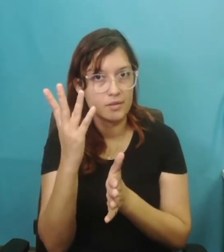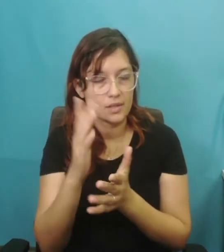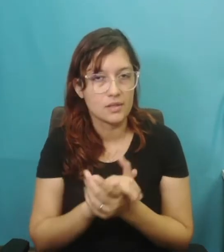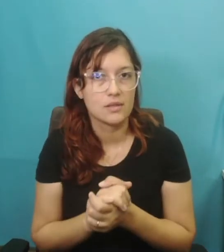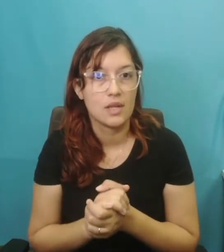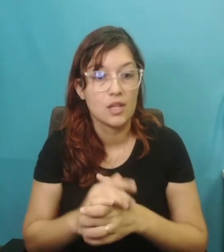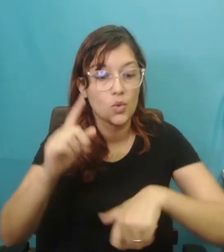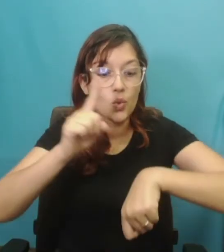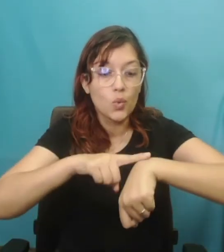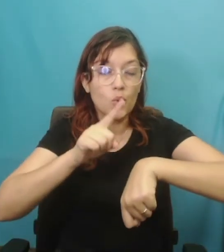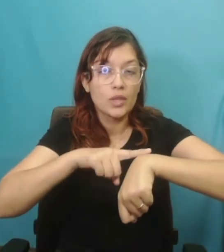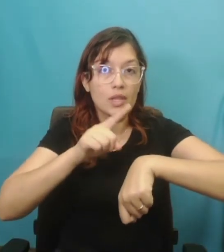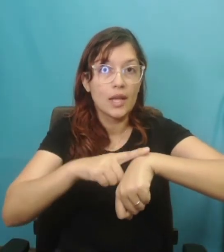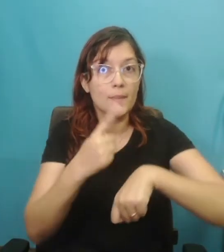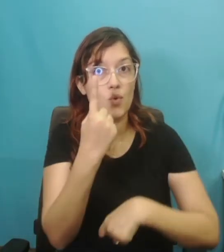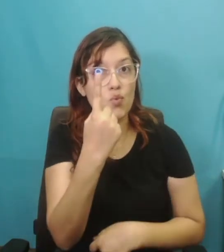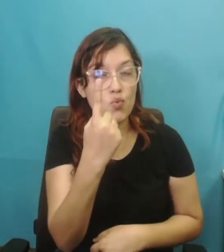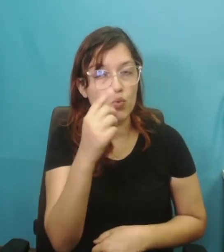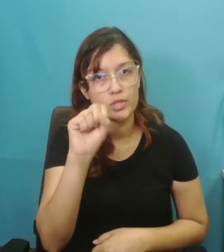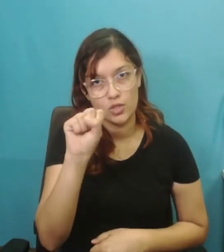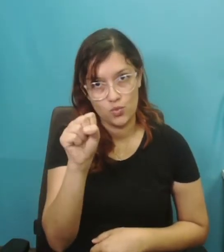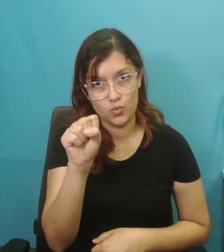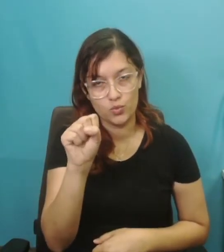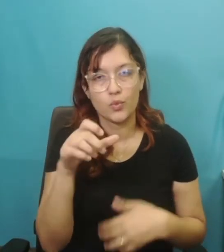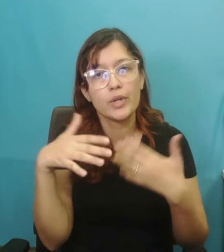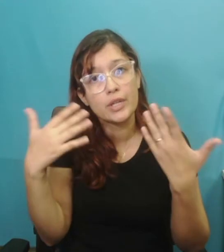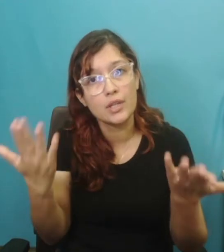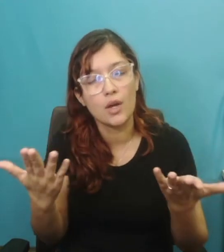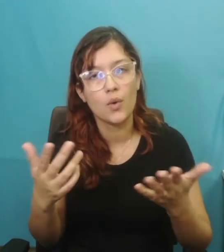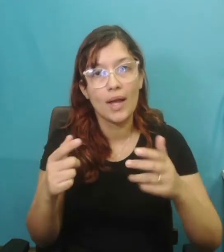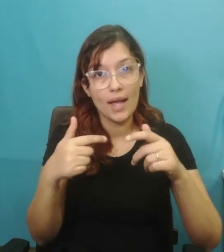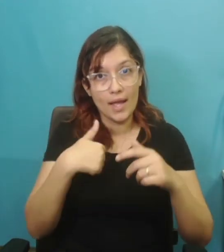movimento durante 1 segundo.